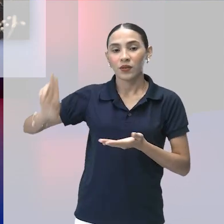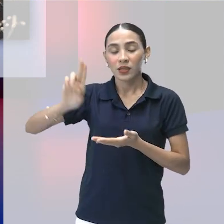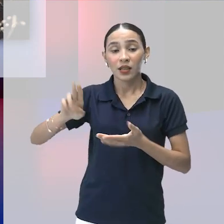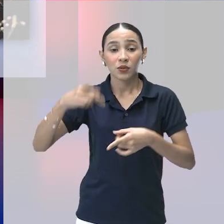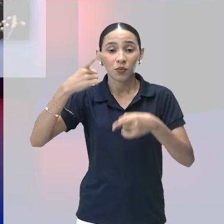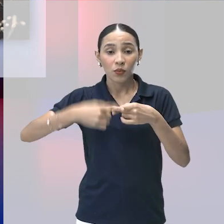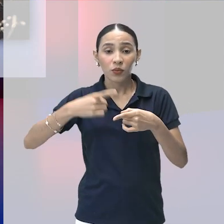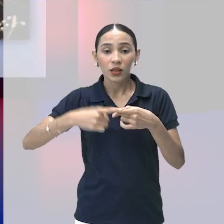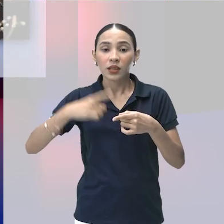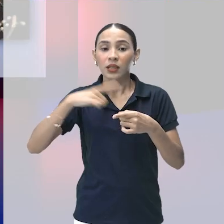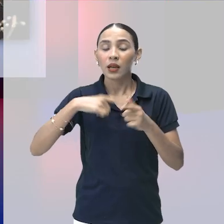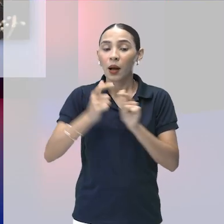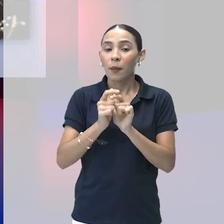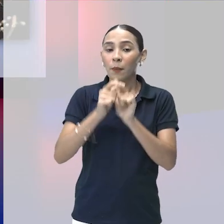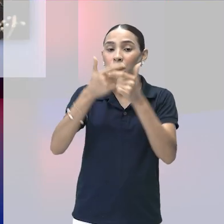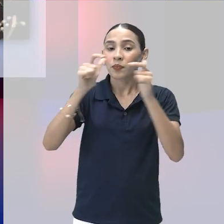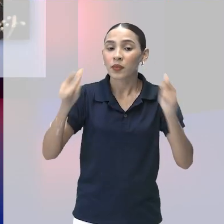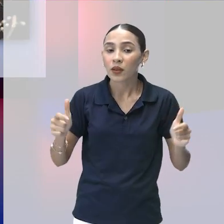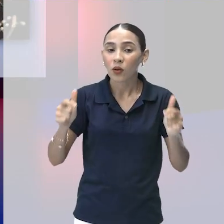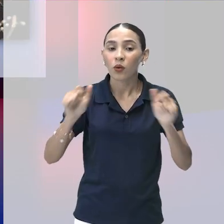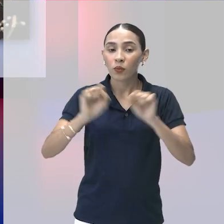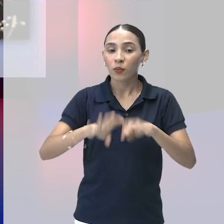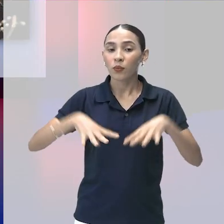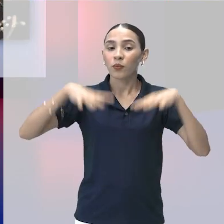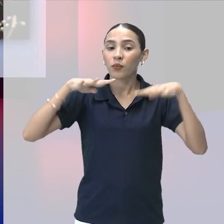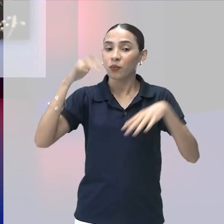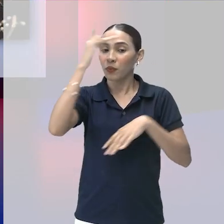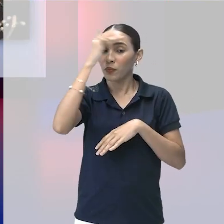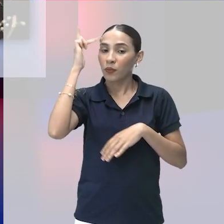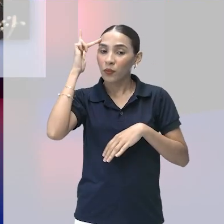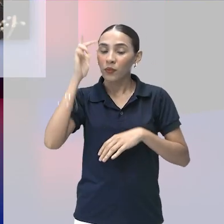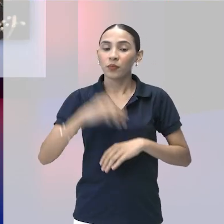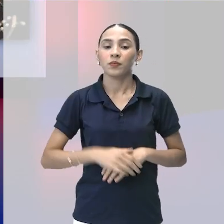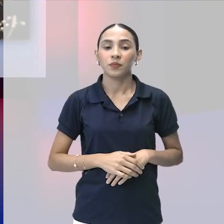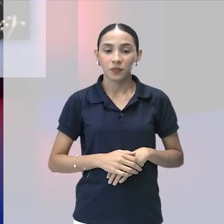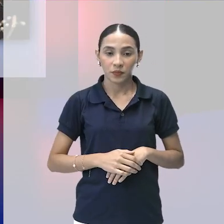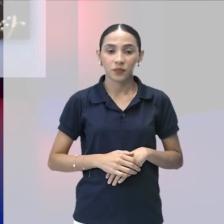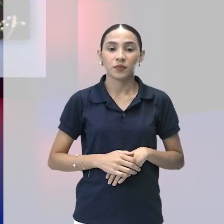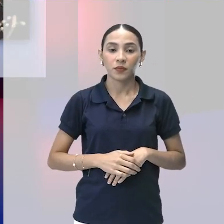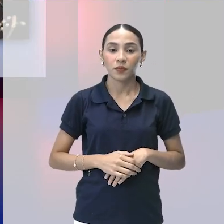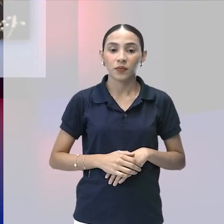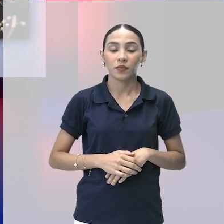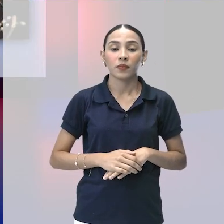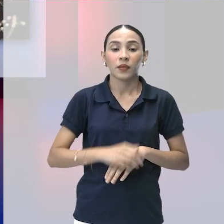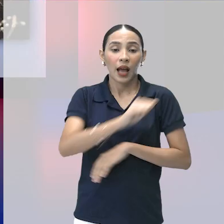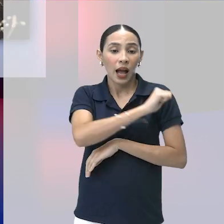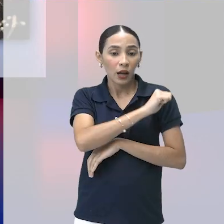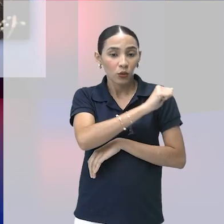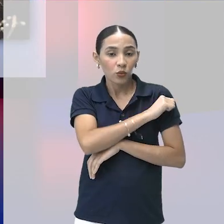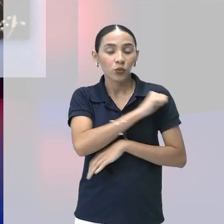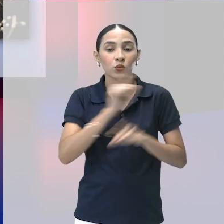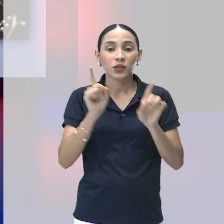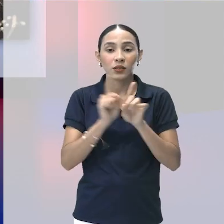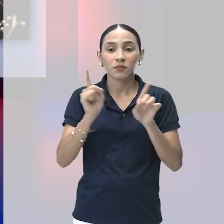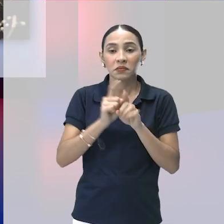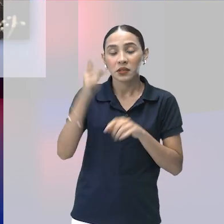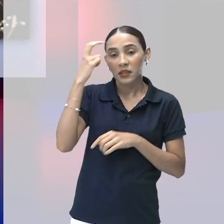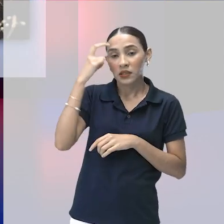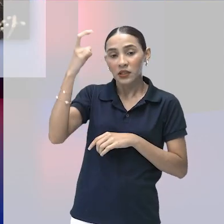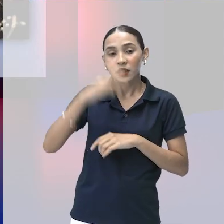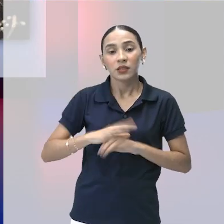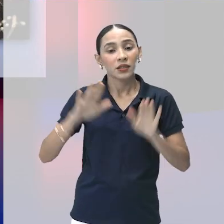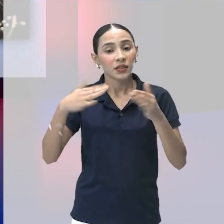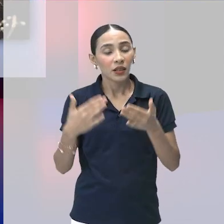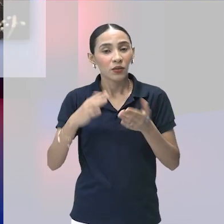universidade, por ter o seu caráter, o seu maior público entre intelectuais e